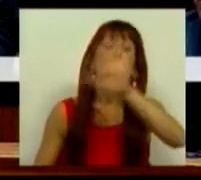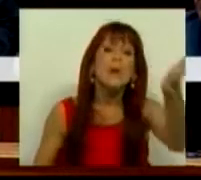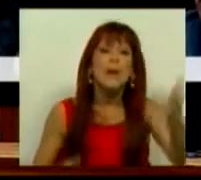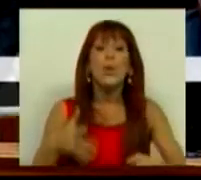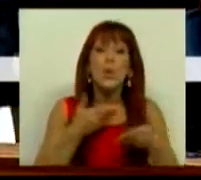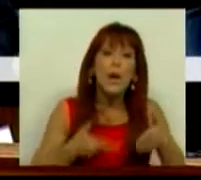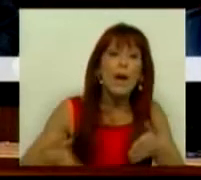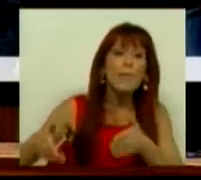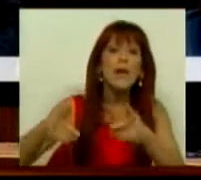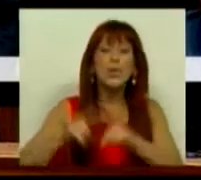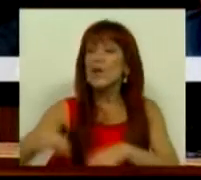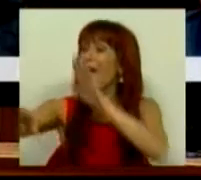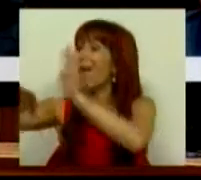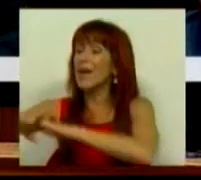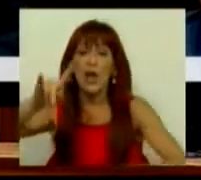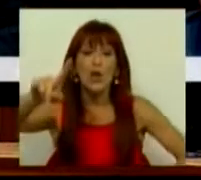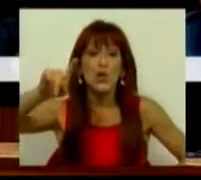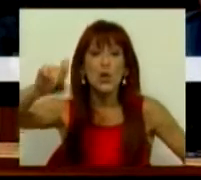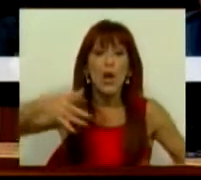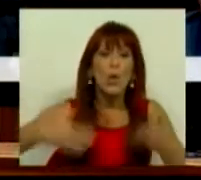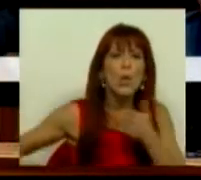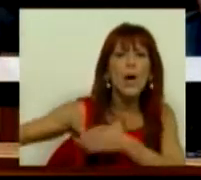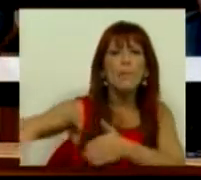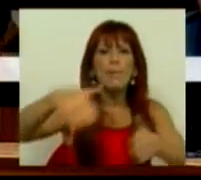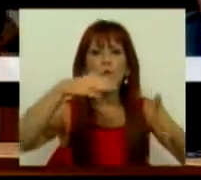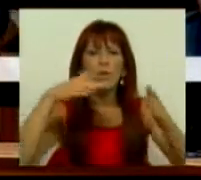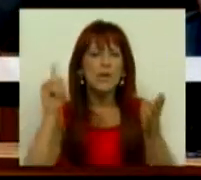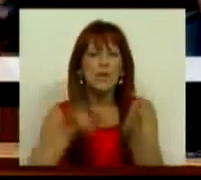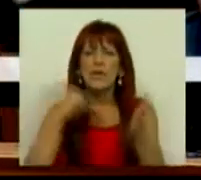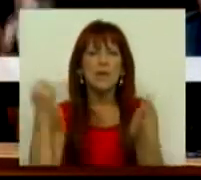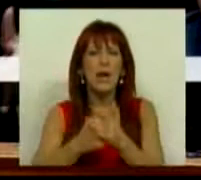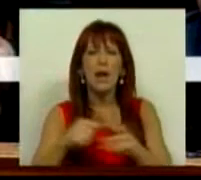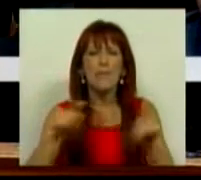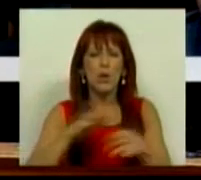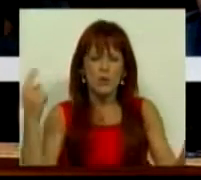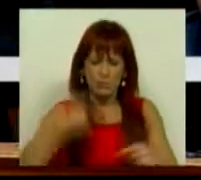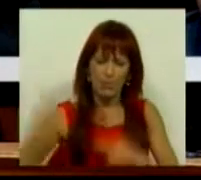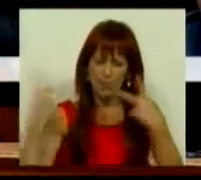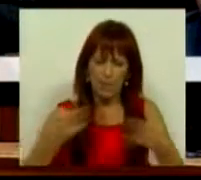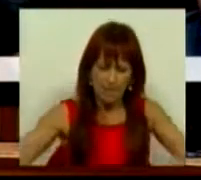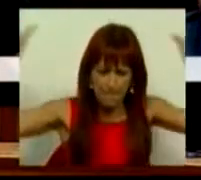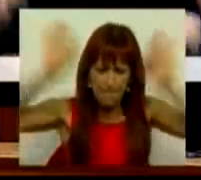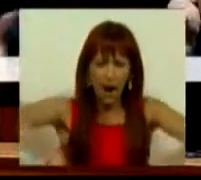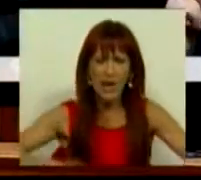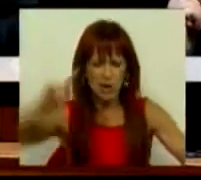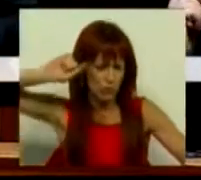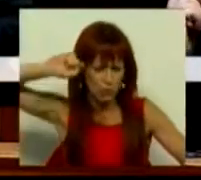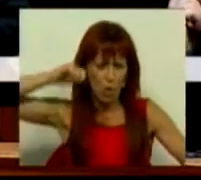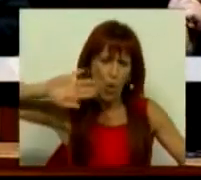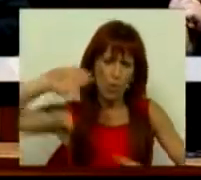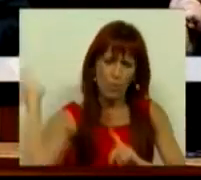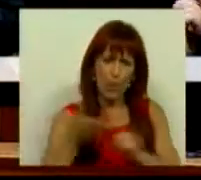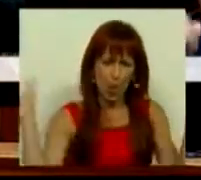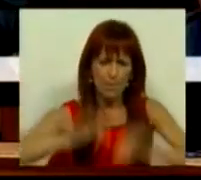o caminho que a direita escolhe é um caminho sempre de mais austeridade, mais penalização para